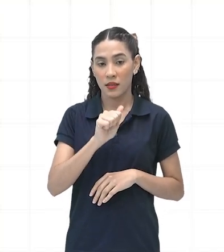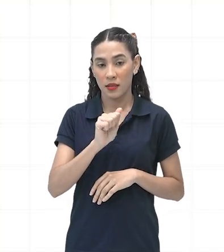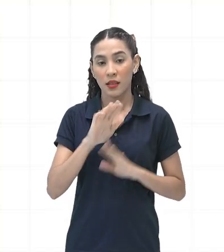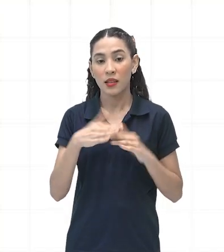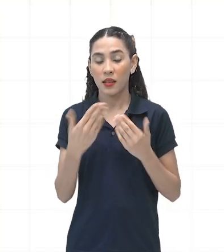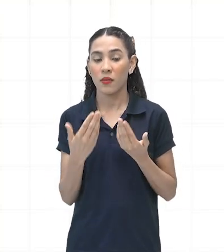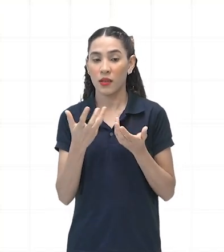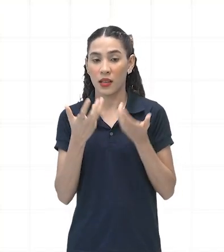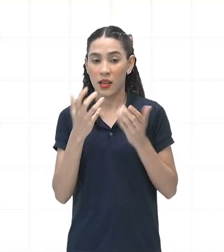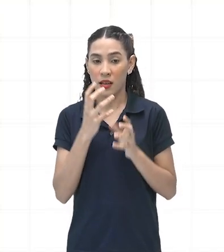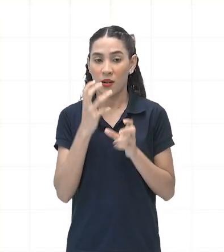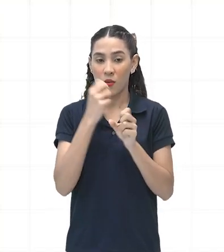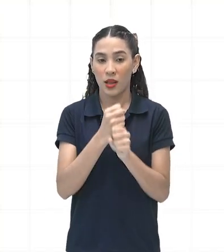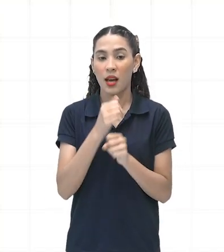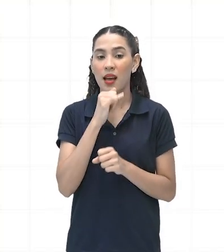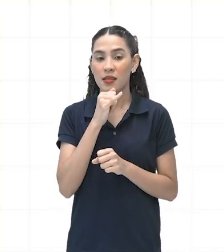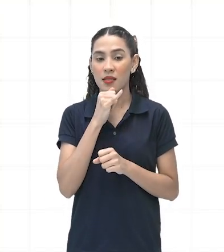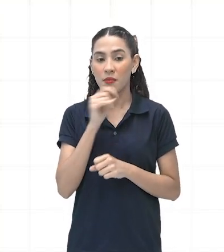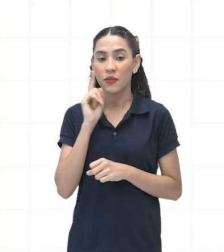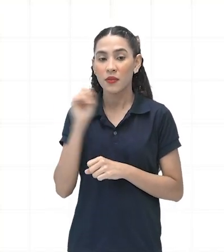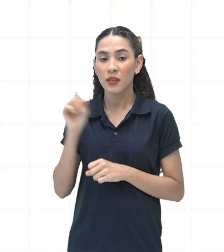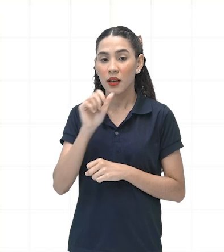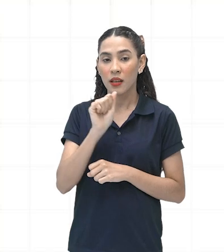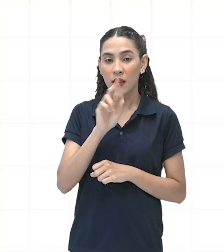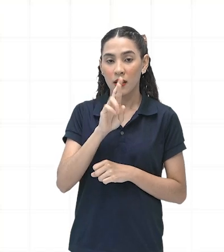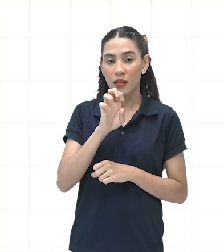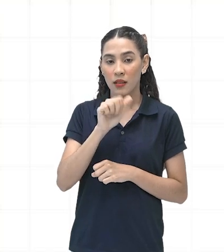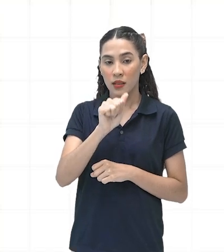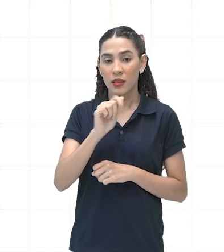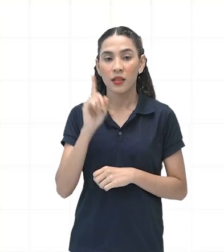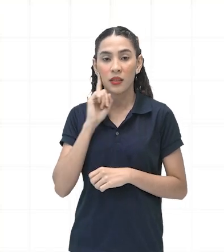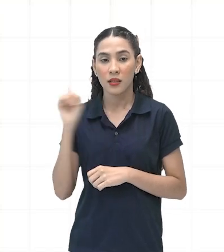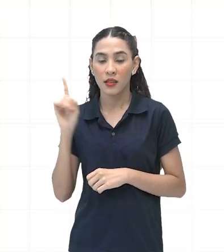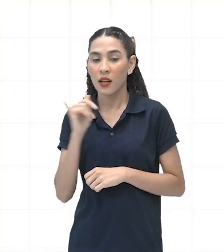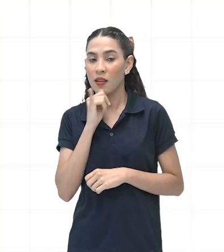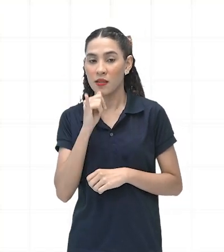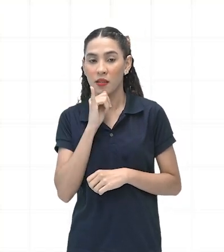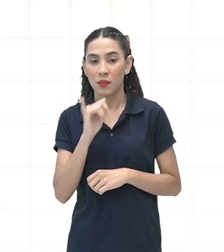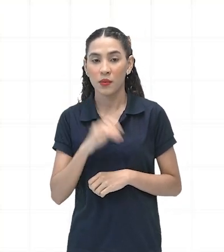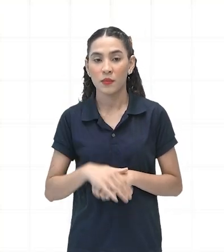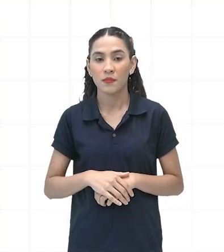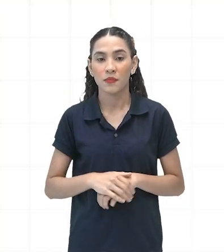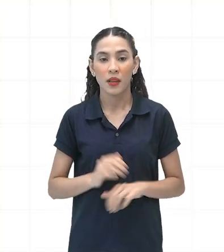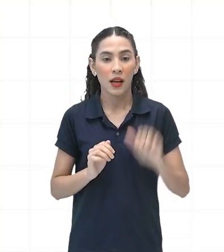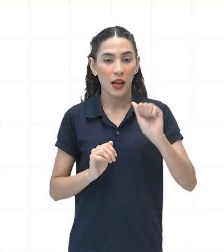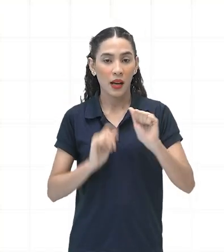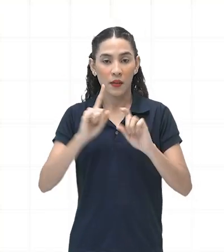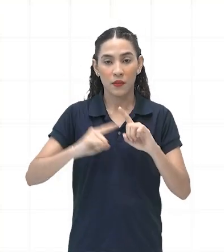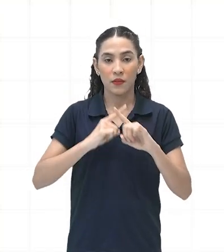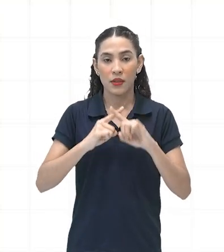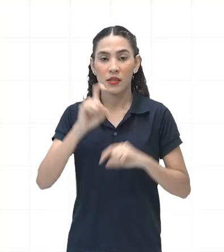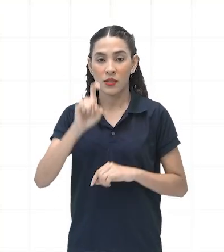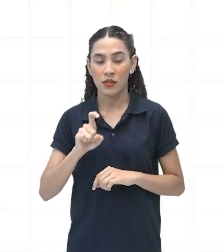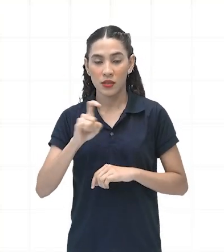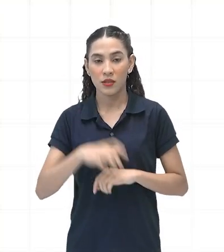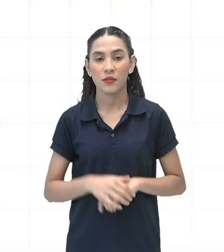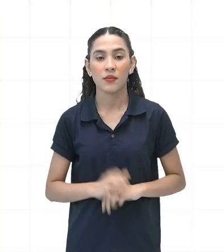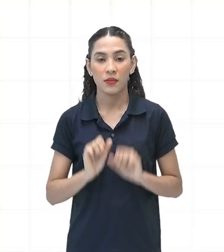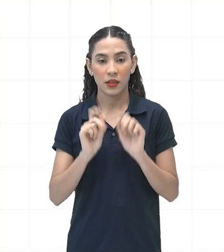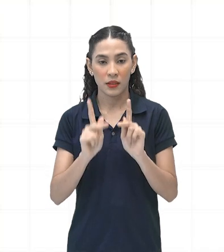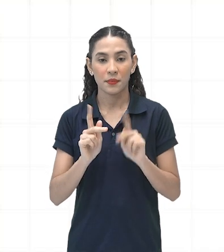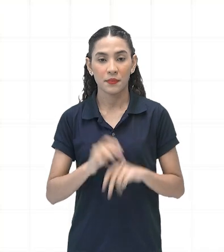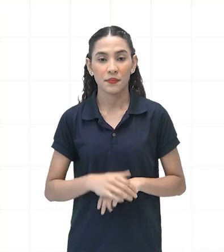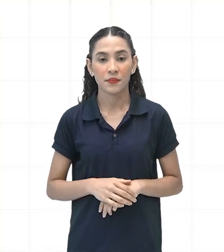se eu quero calcular essa área aqui, ó, vai ser exatamente quem? A vezes X,